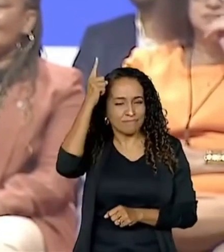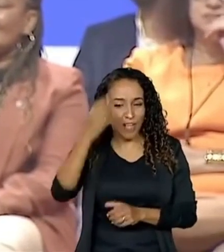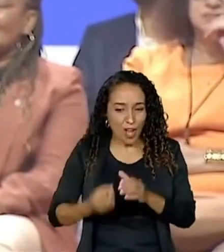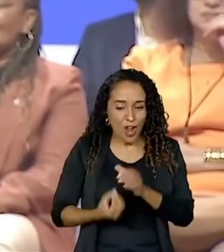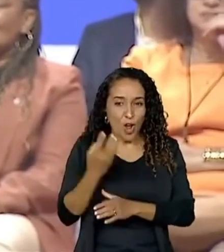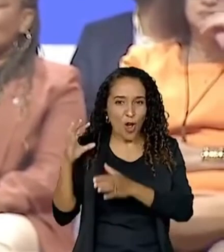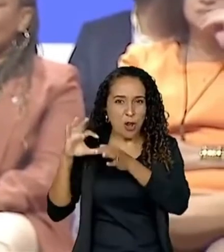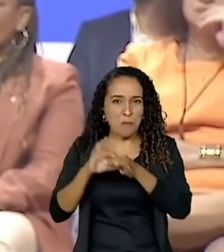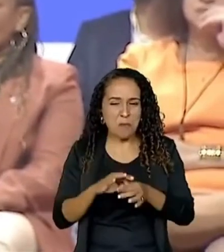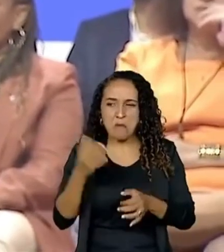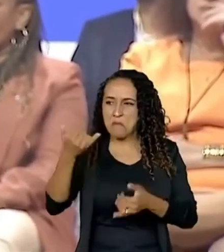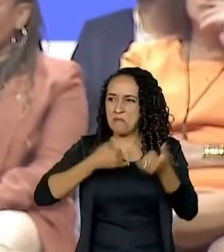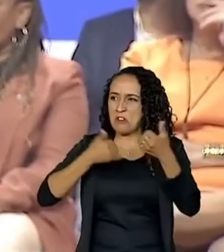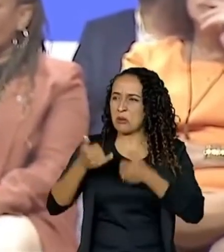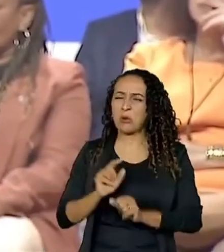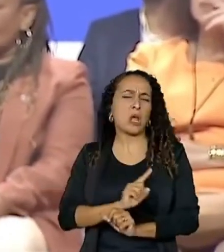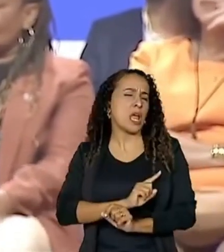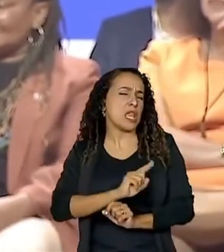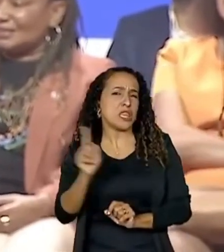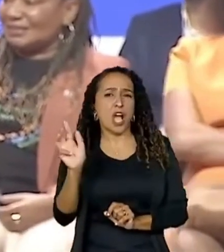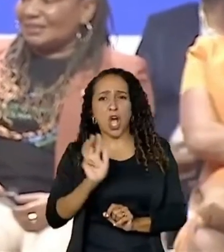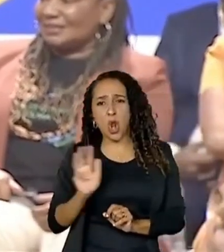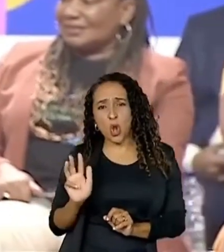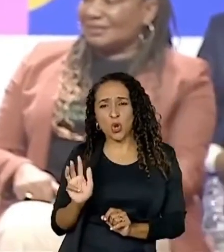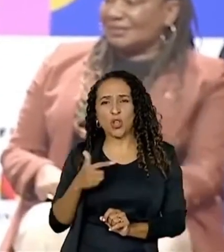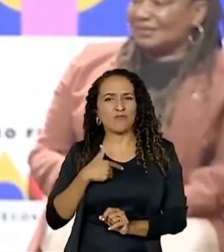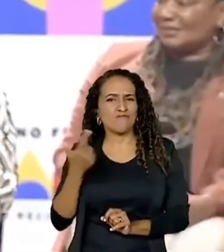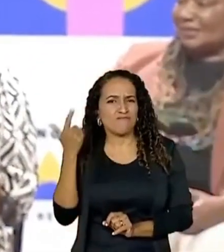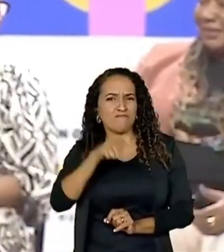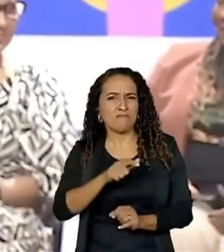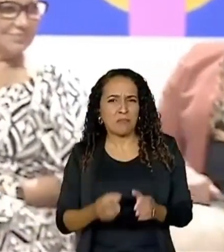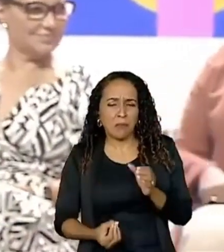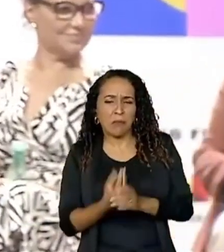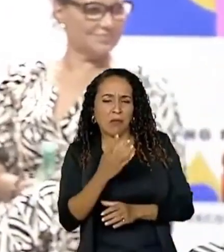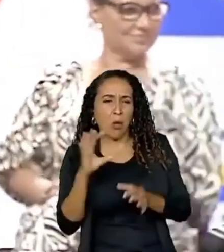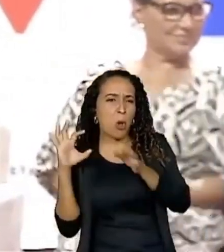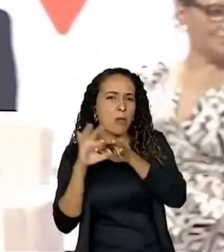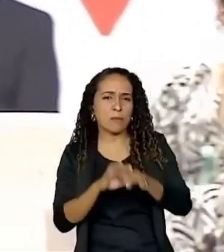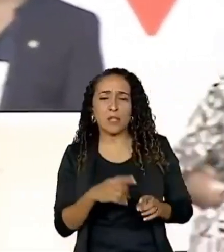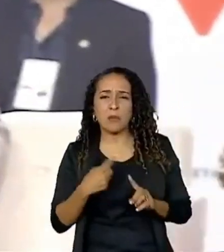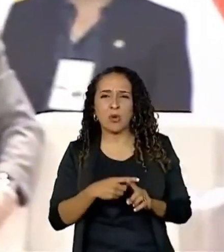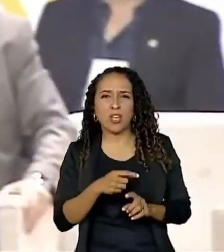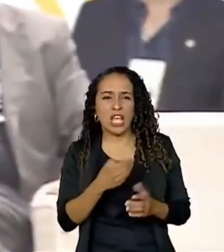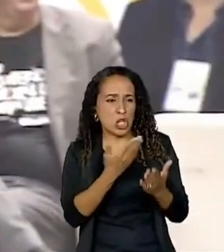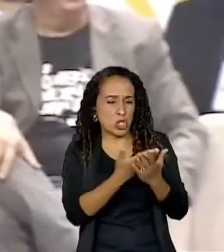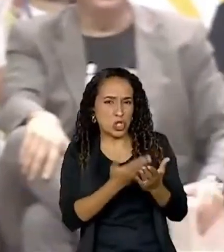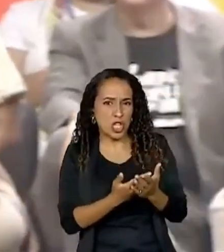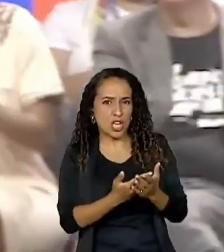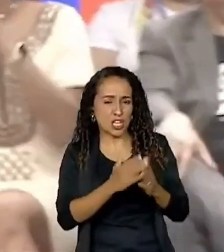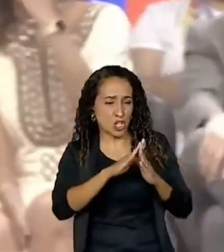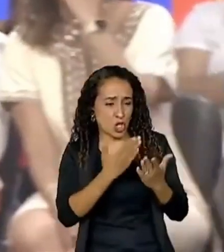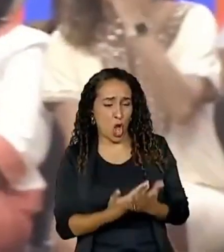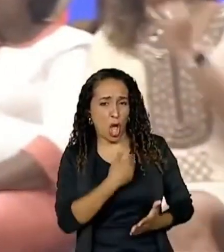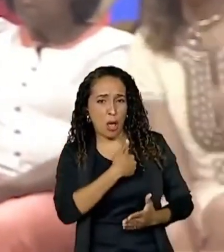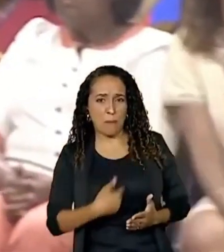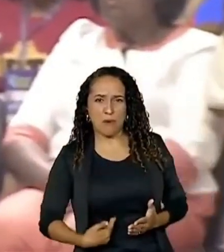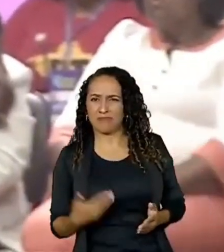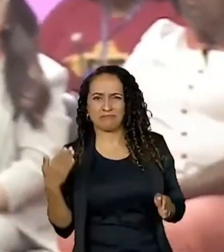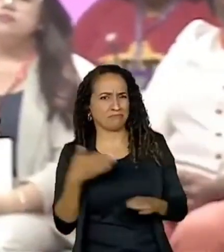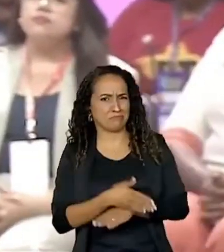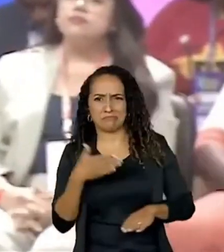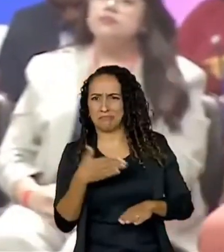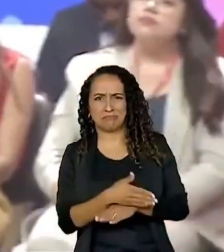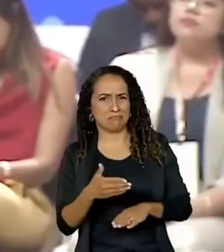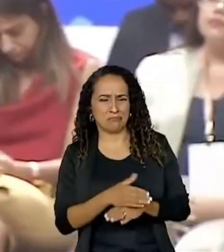Olimpíadas, me diziam, não, Lula, você não vai criar a Olimpíada porque estudante de escola pública não participa